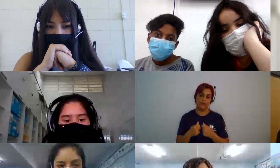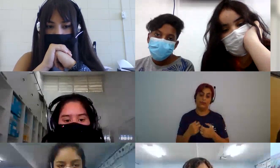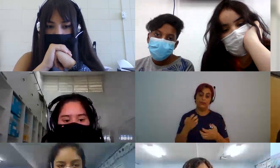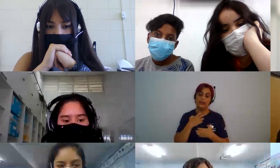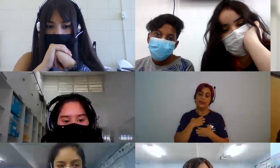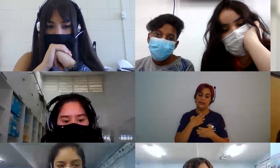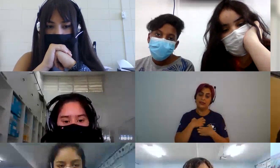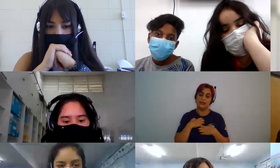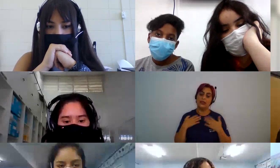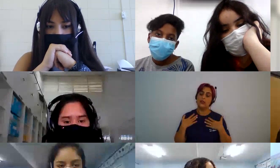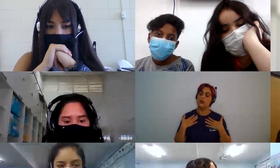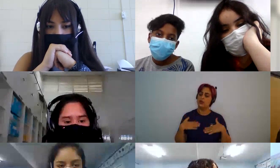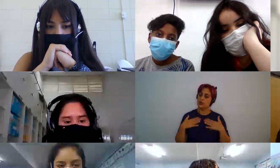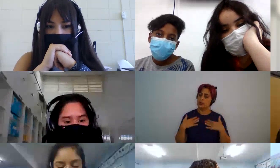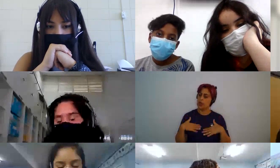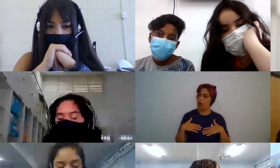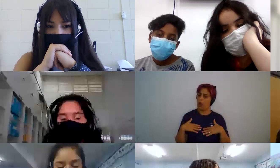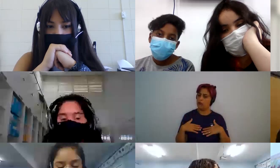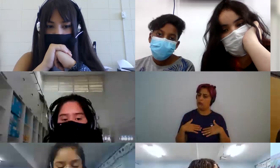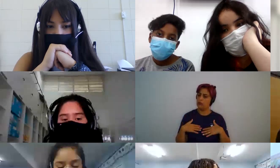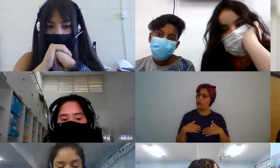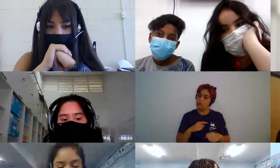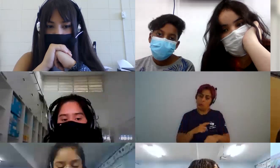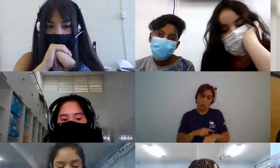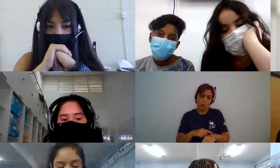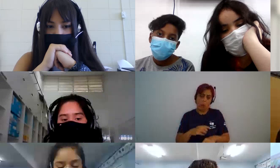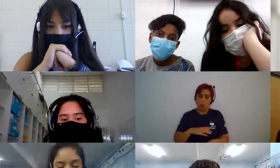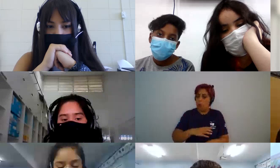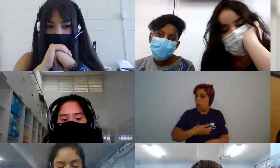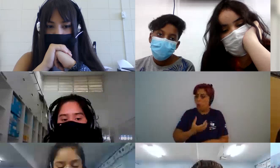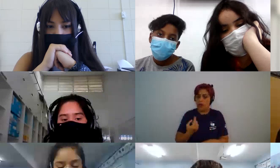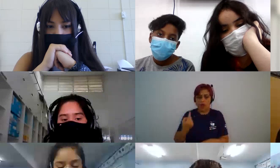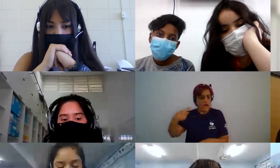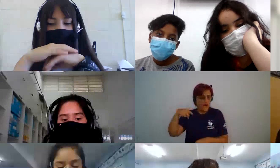Quando ela tiver coragem, vai.